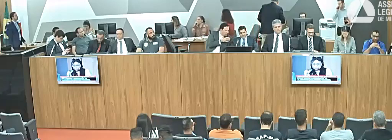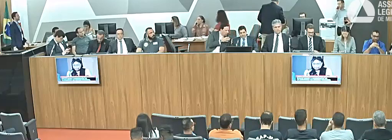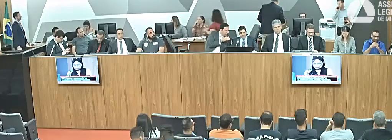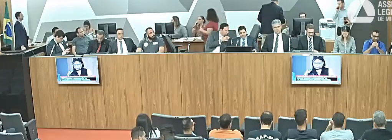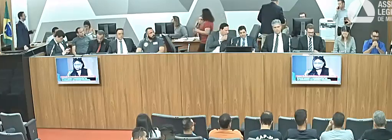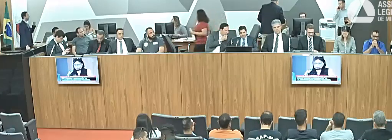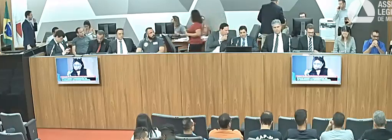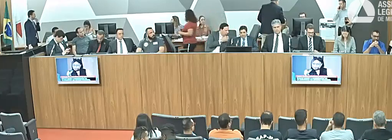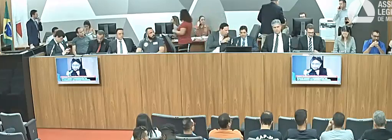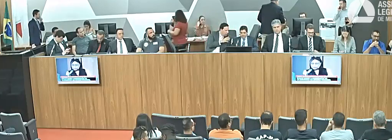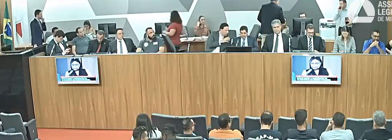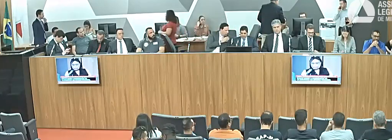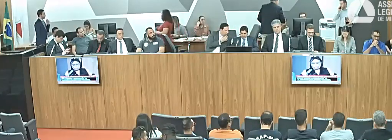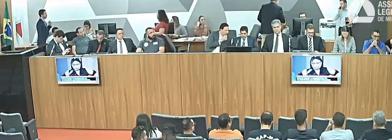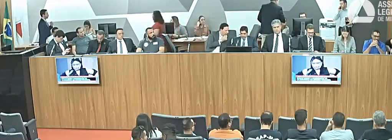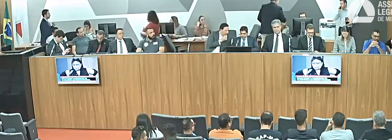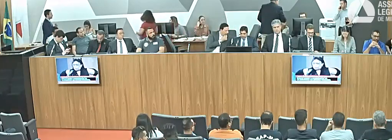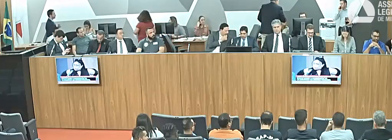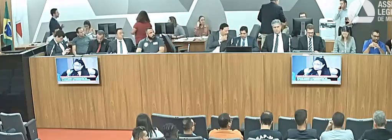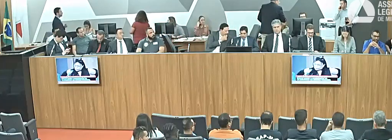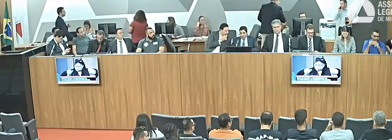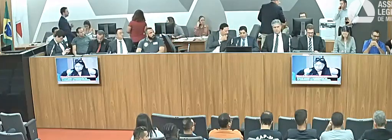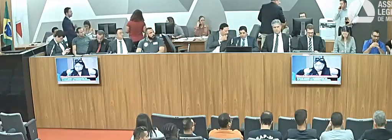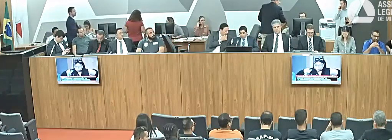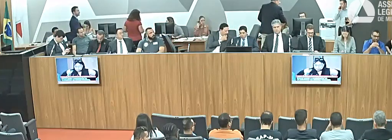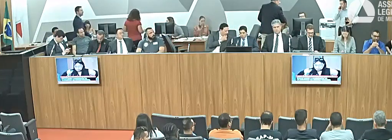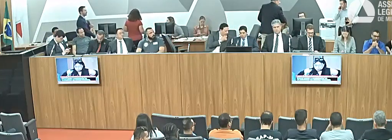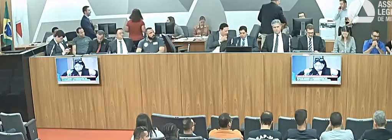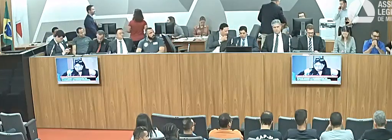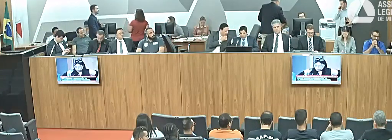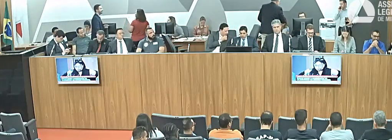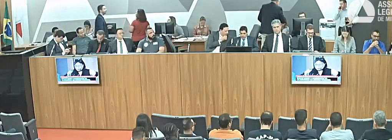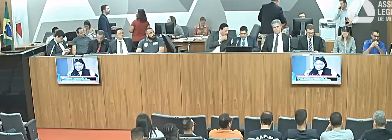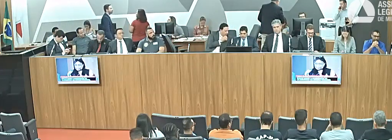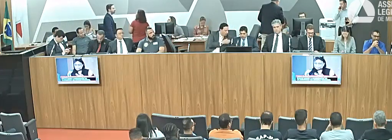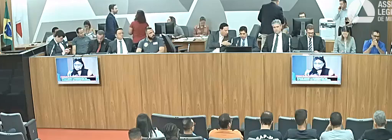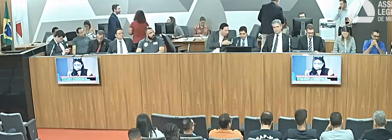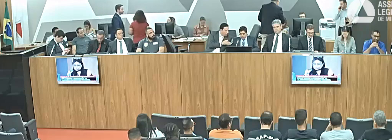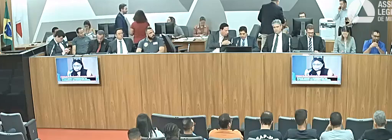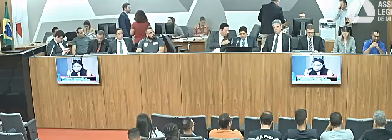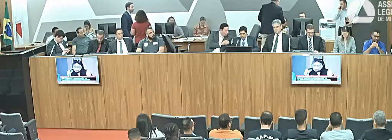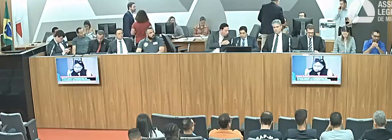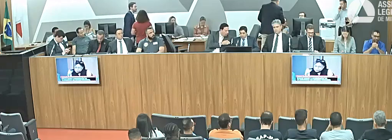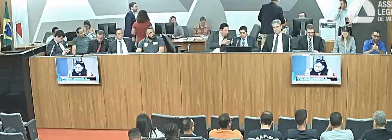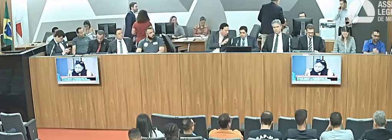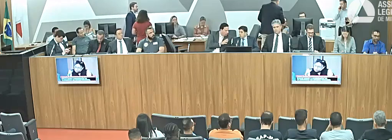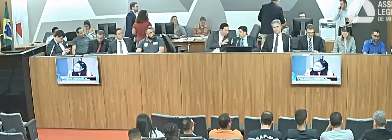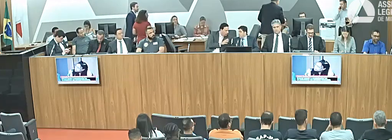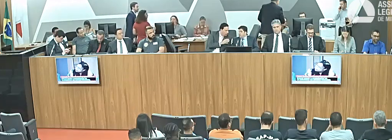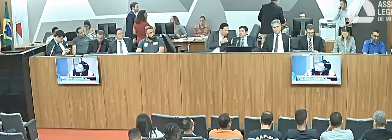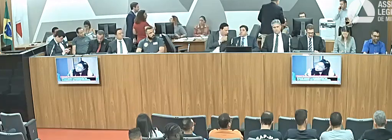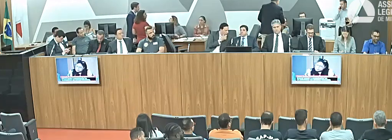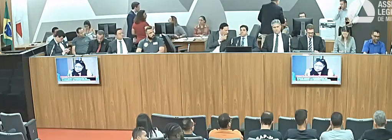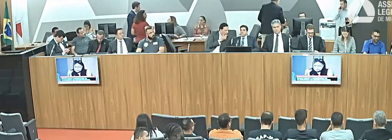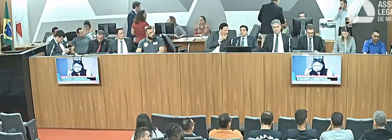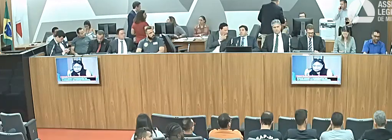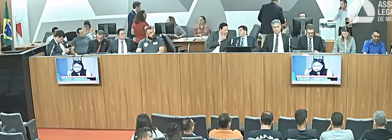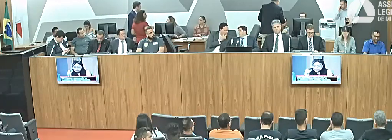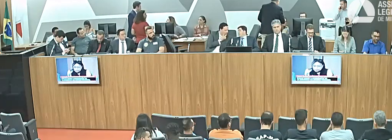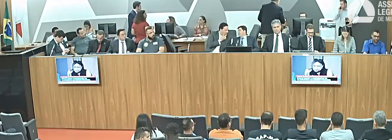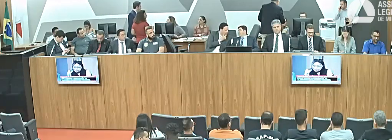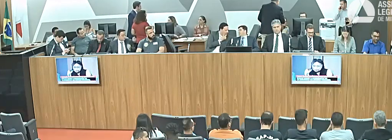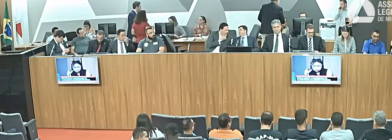prerrogativas próprias de forma autônoma gestão de sempre jornal isso conseqüentemente traz